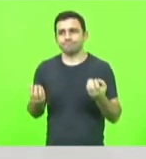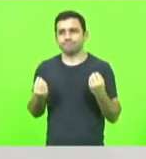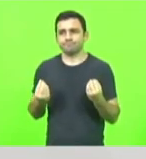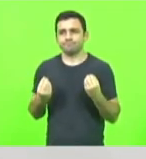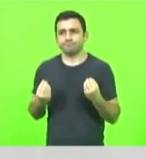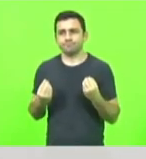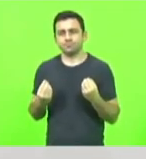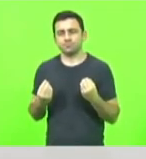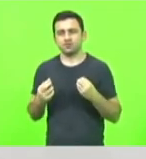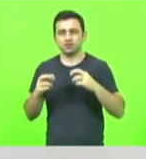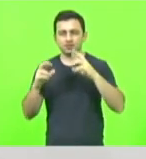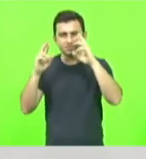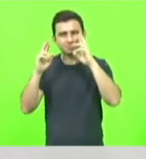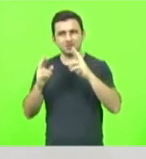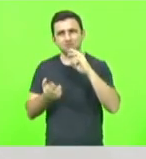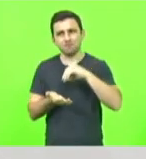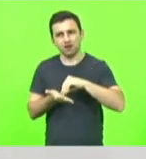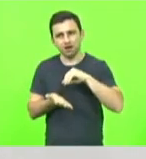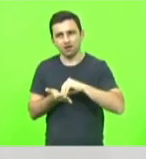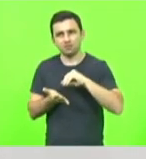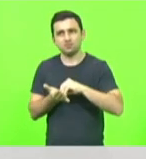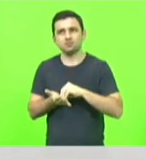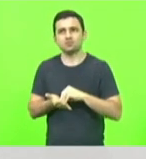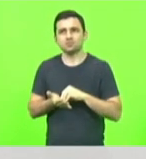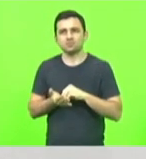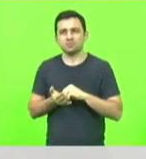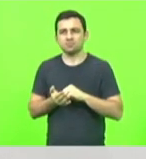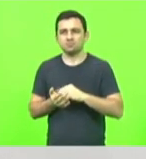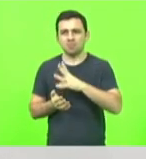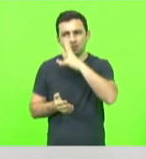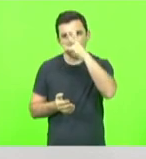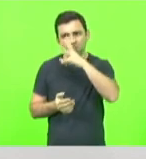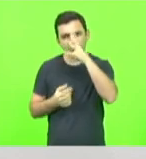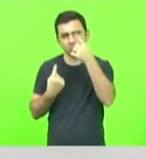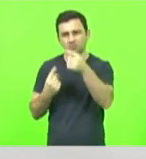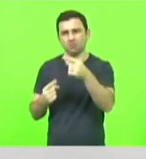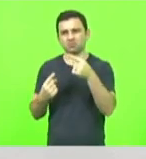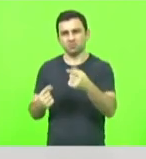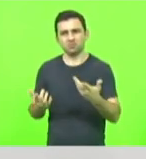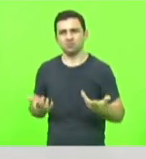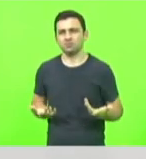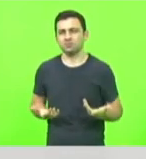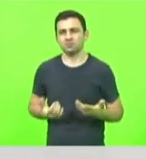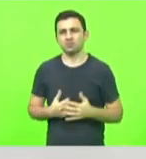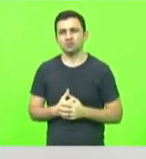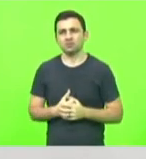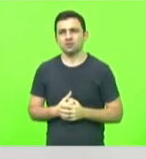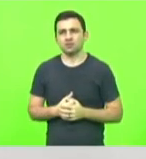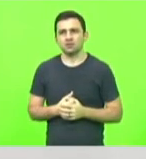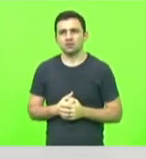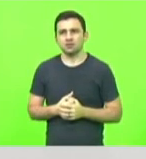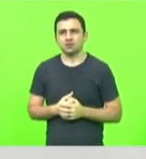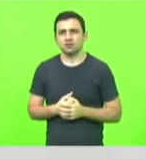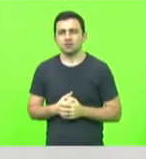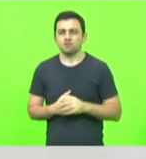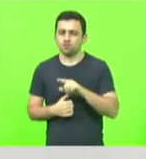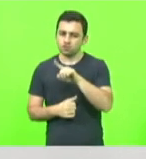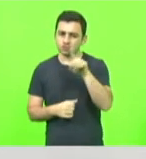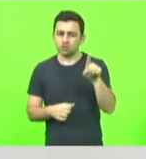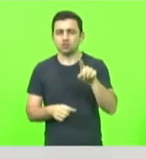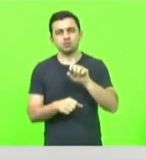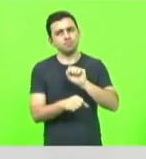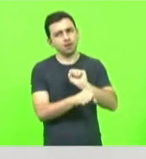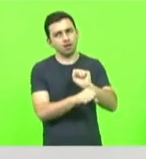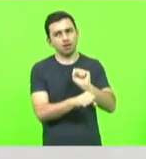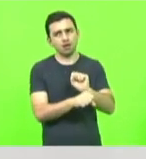descortês, deselegante, essa forma zombeteira de tratar as pessoas, o senhor reserve ela para as